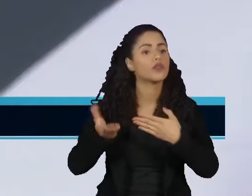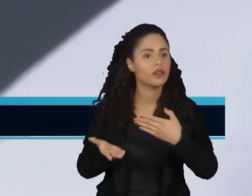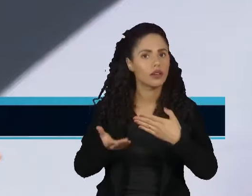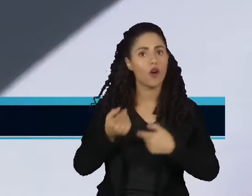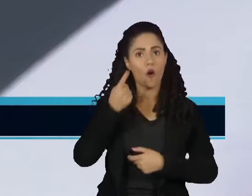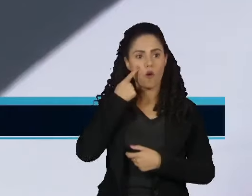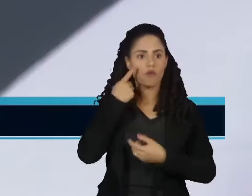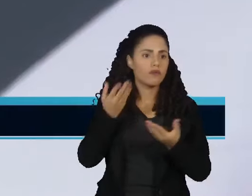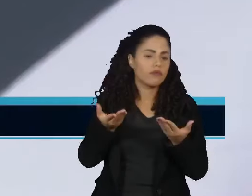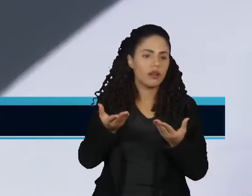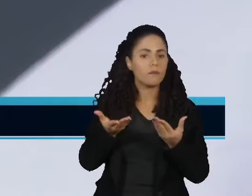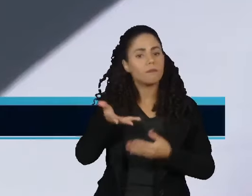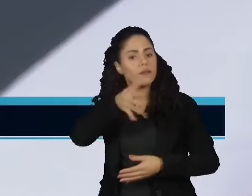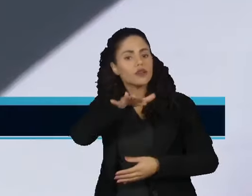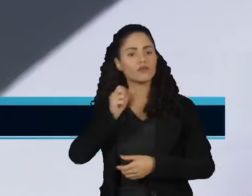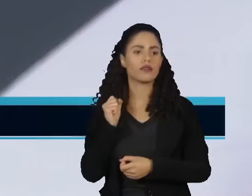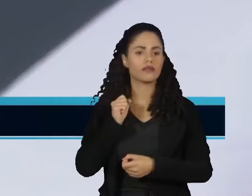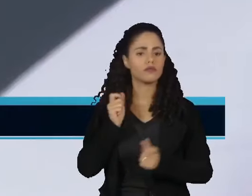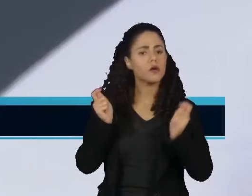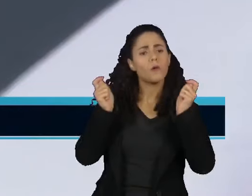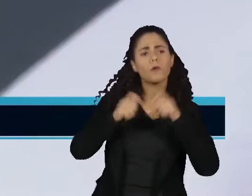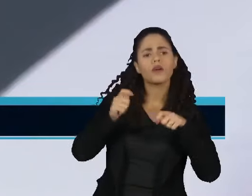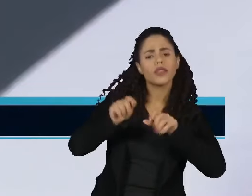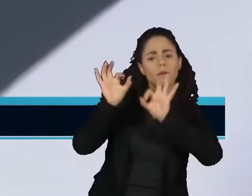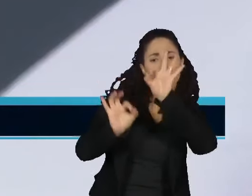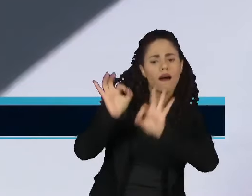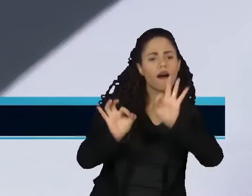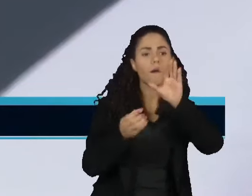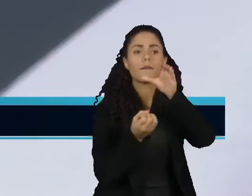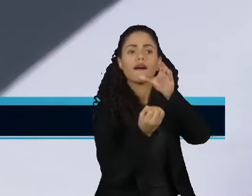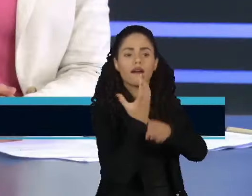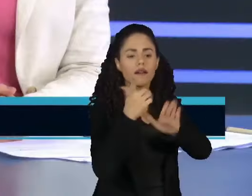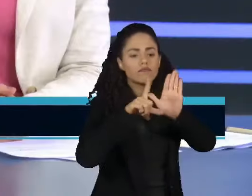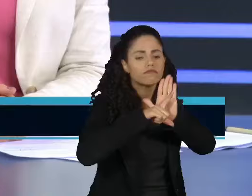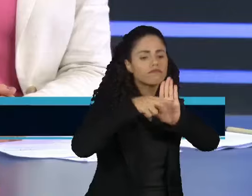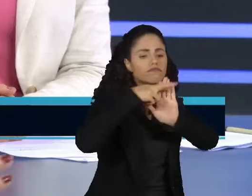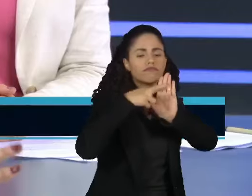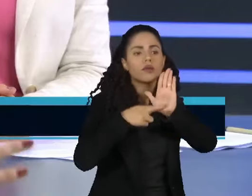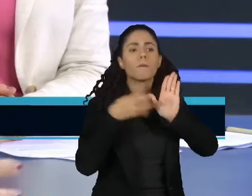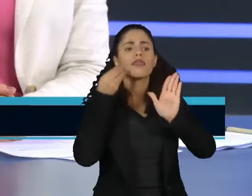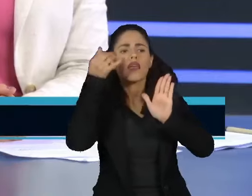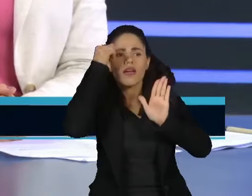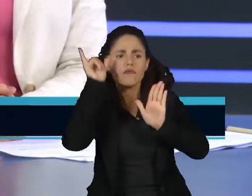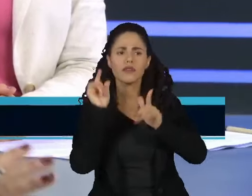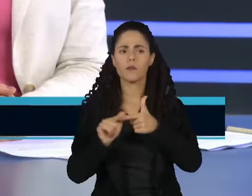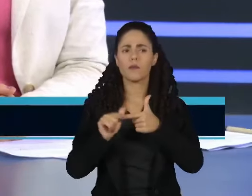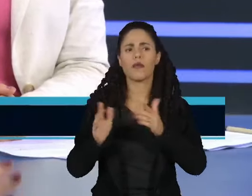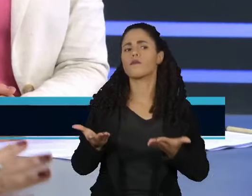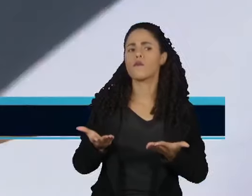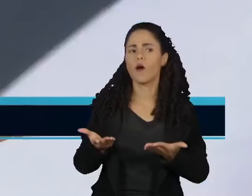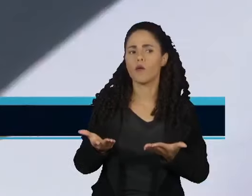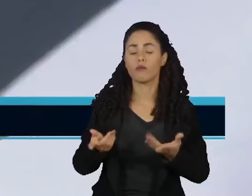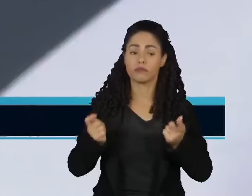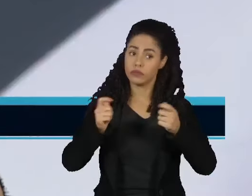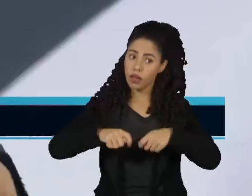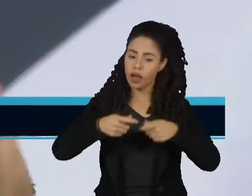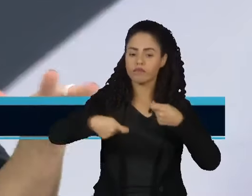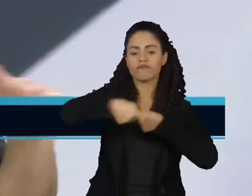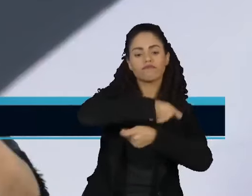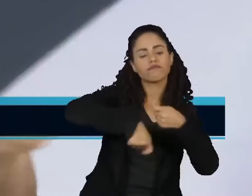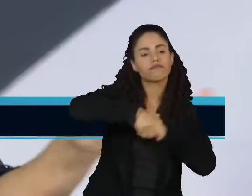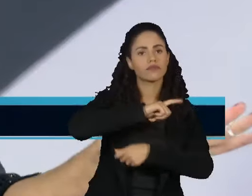vai prever exatamente, mas o que eu posso me antecipar e criar regulamentação de saída, porque alguns algumas coisas que entram na economia, aí